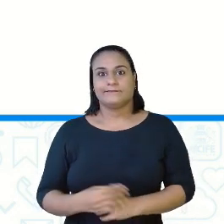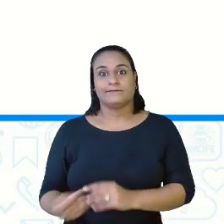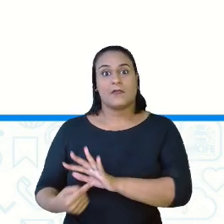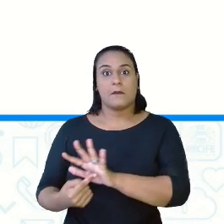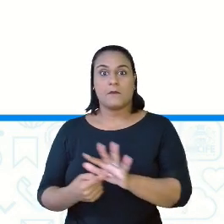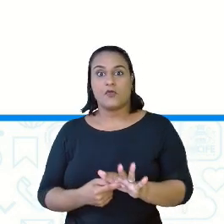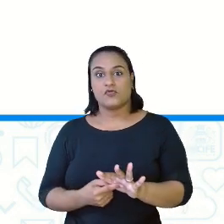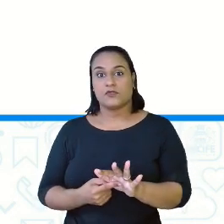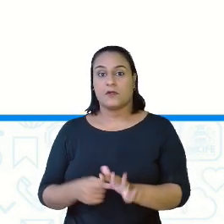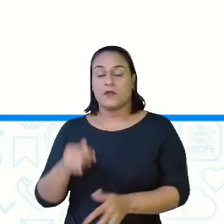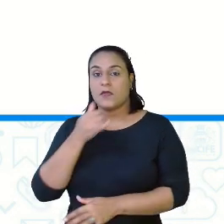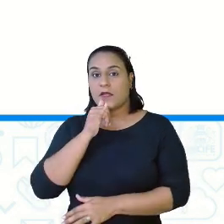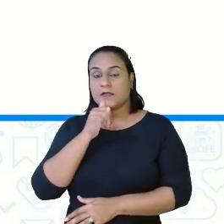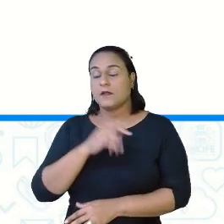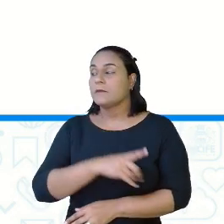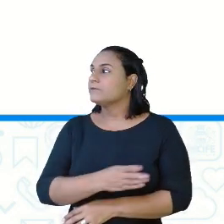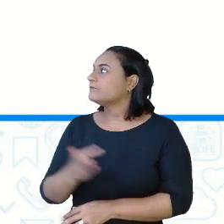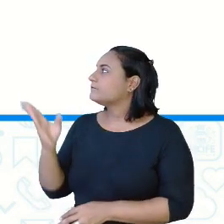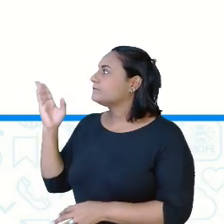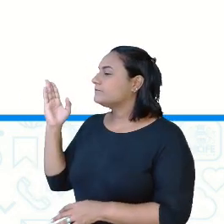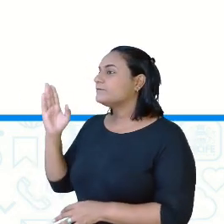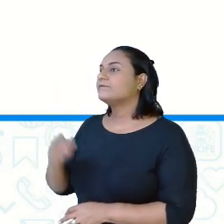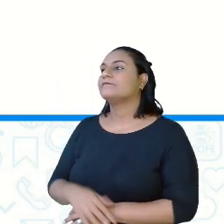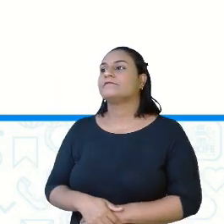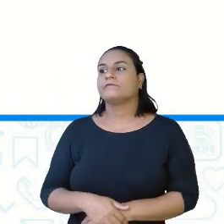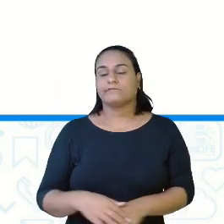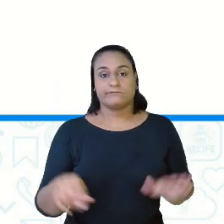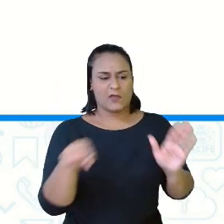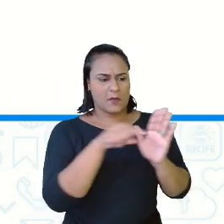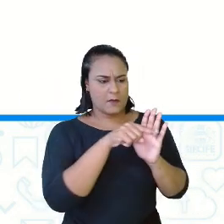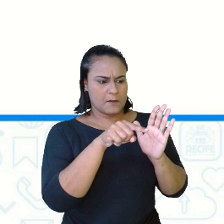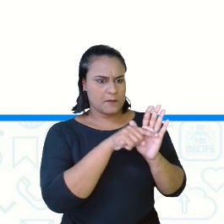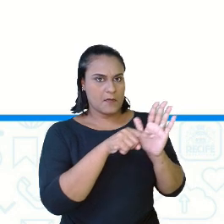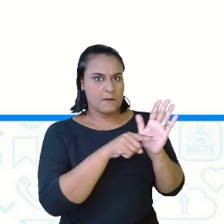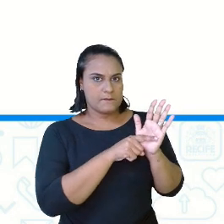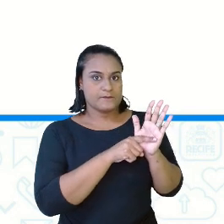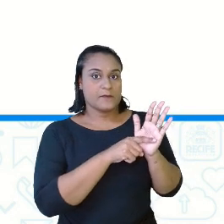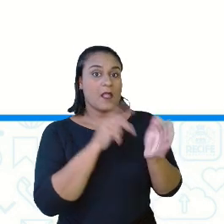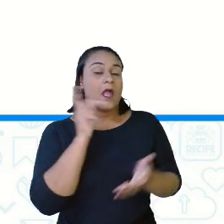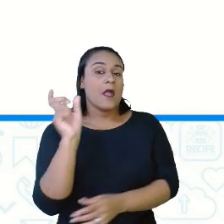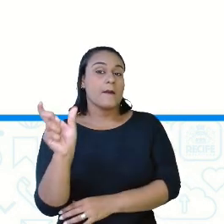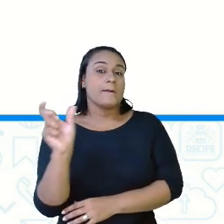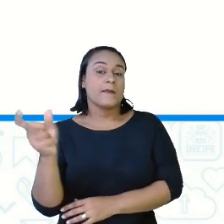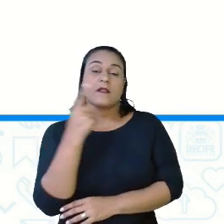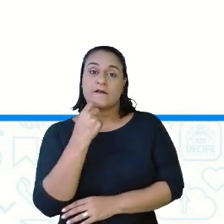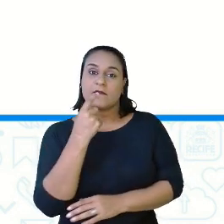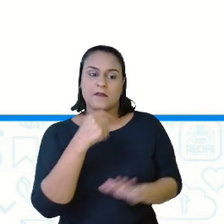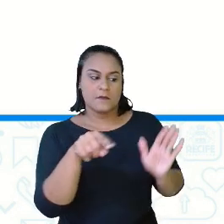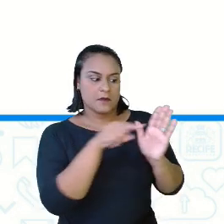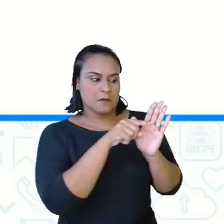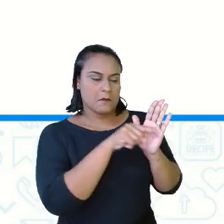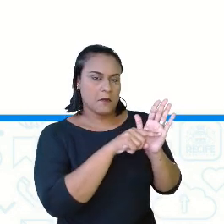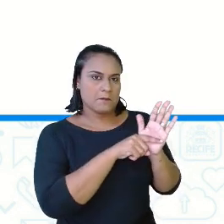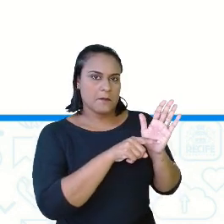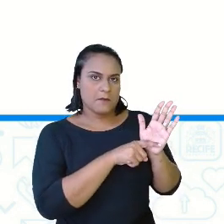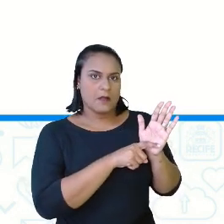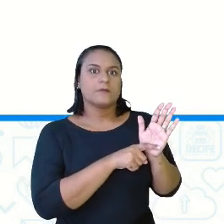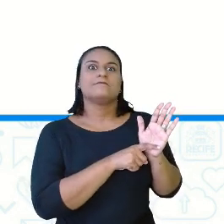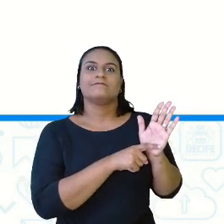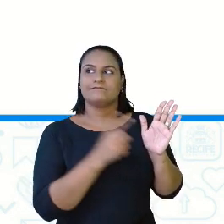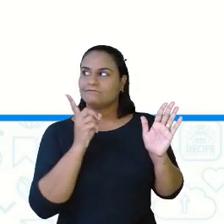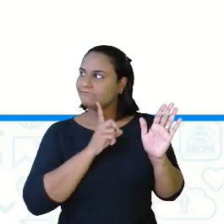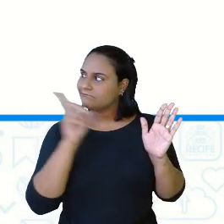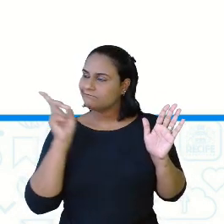para vocês, orixá, abacaxi, capixaba, xingá, xerife e shampoo.